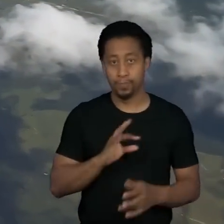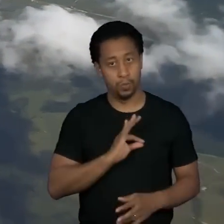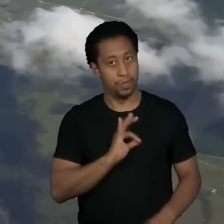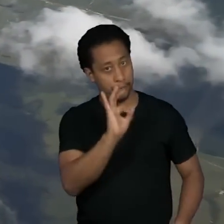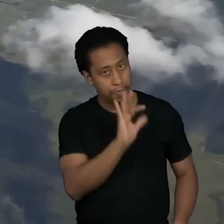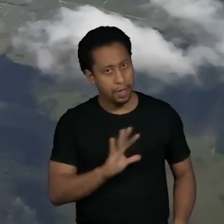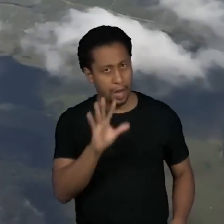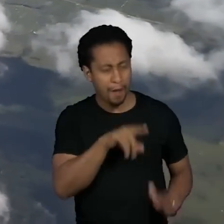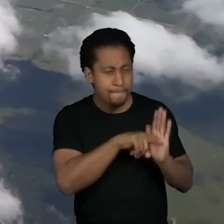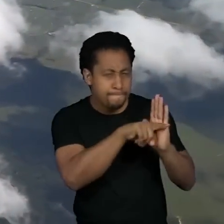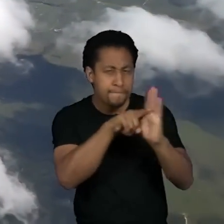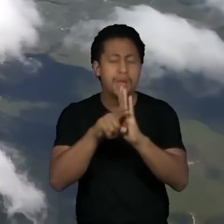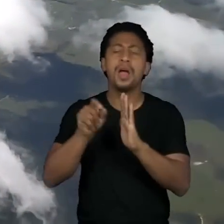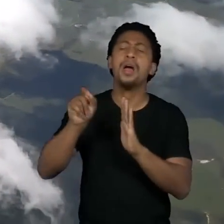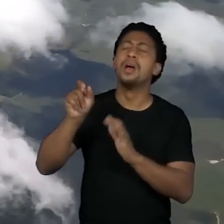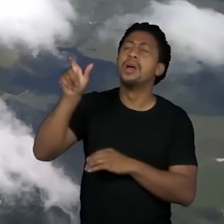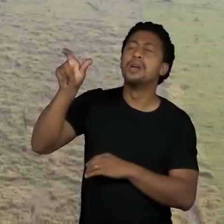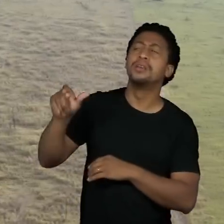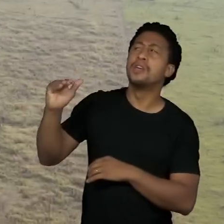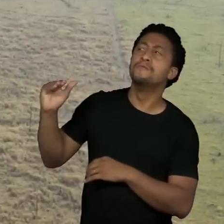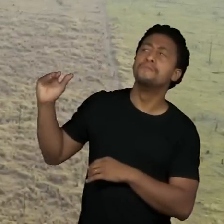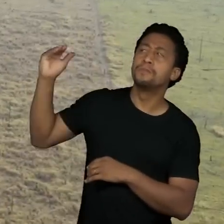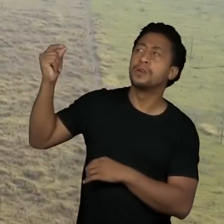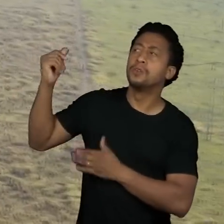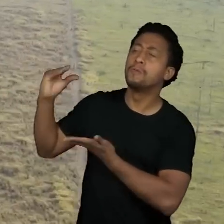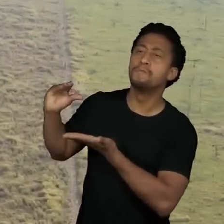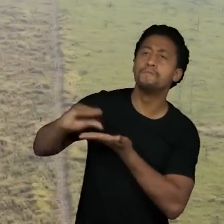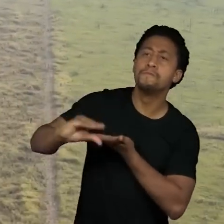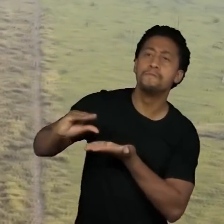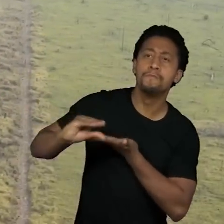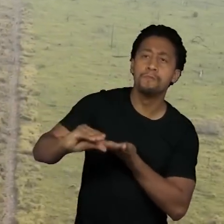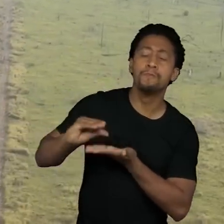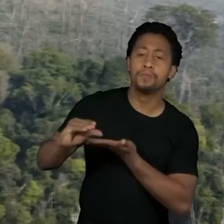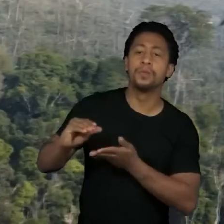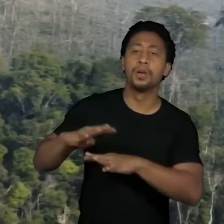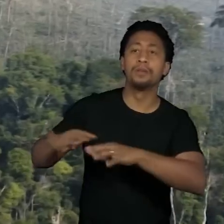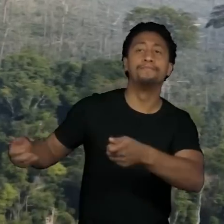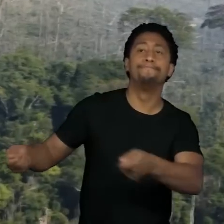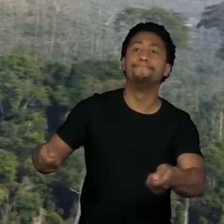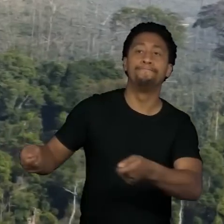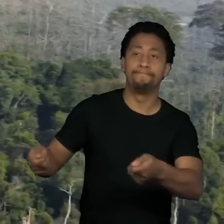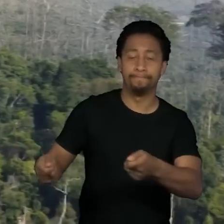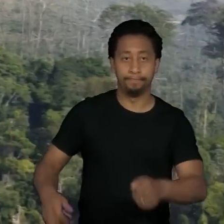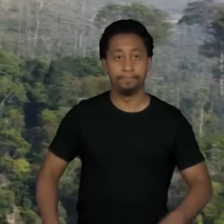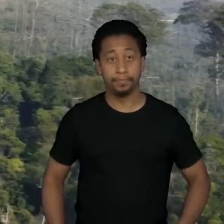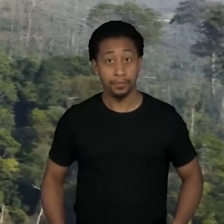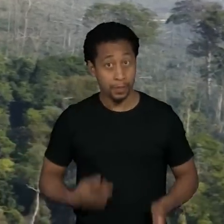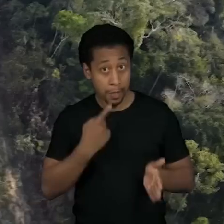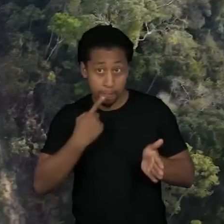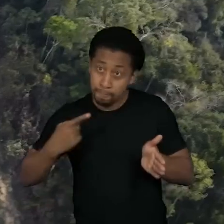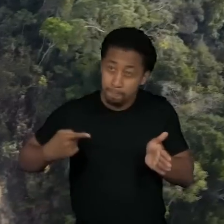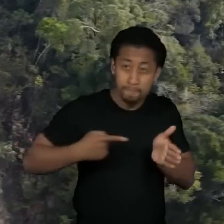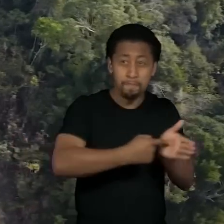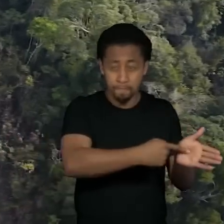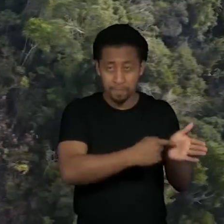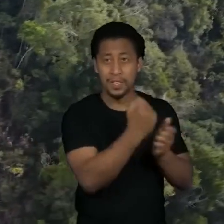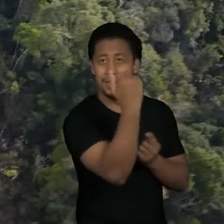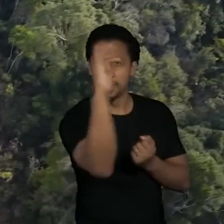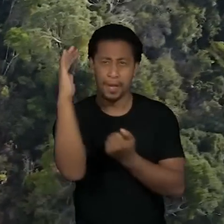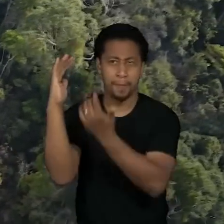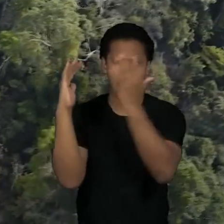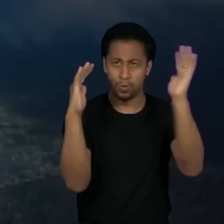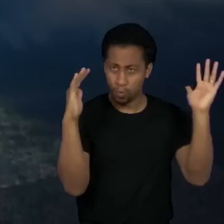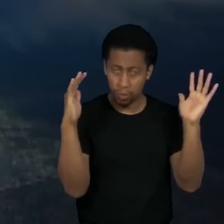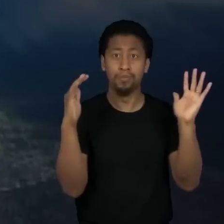os financiadores do garimpo. Os alertas de desmatamento na Amazônia caem 61%